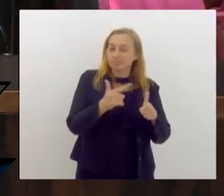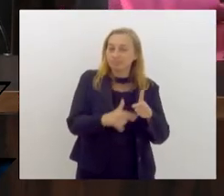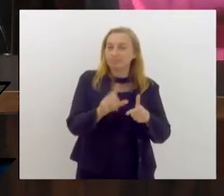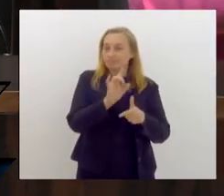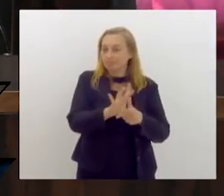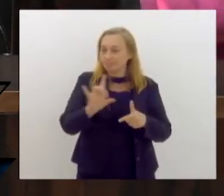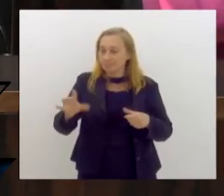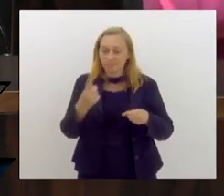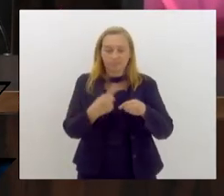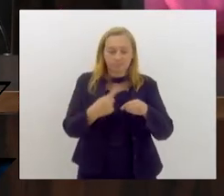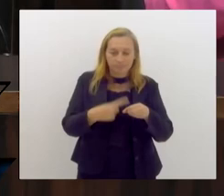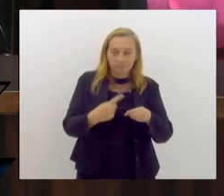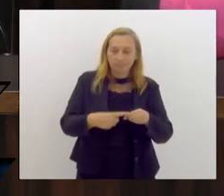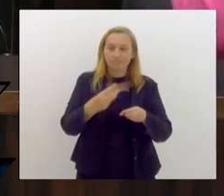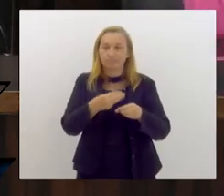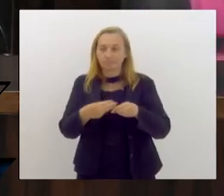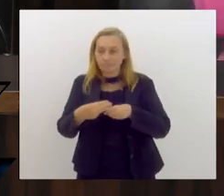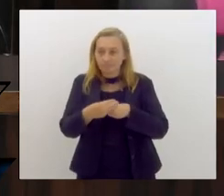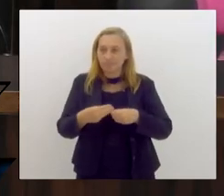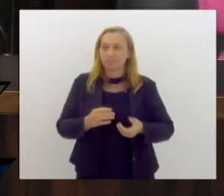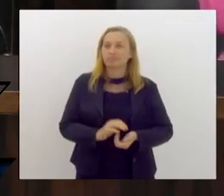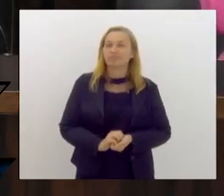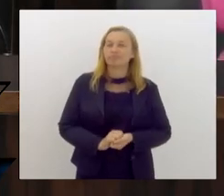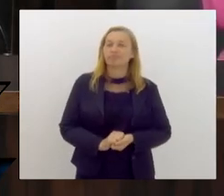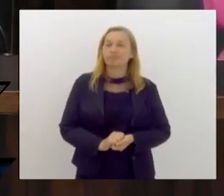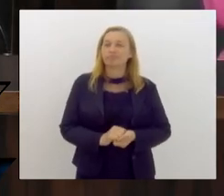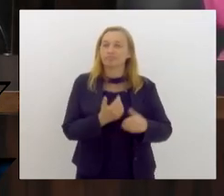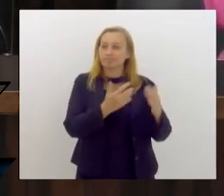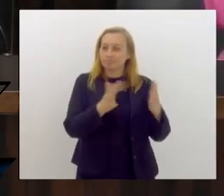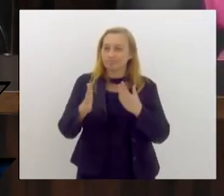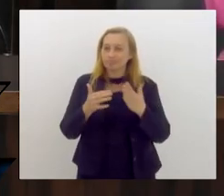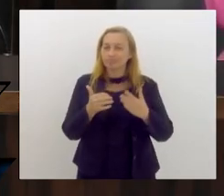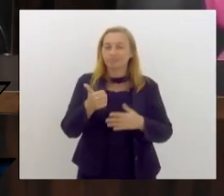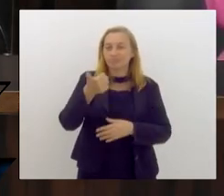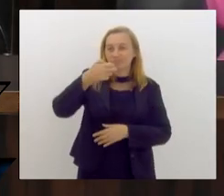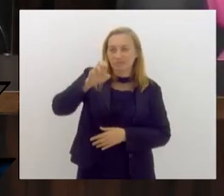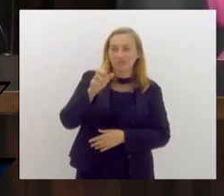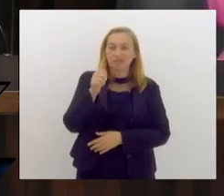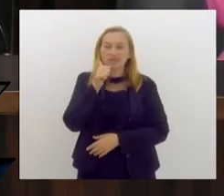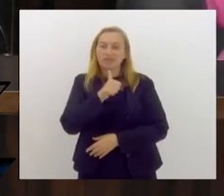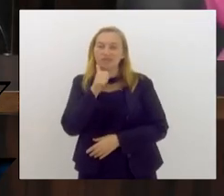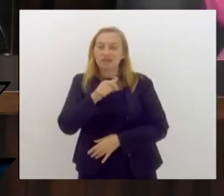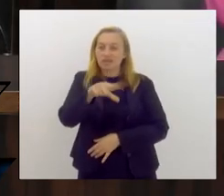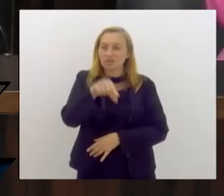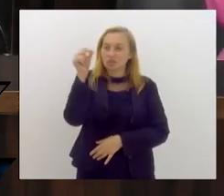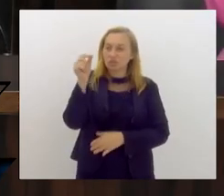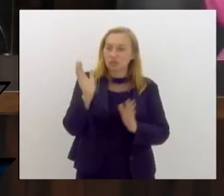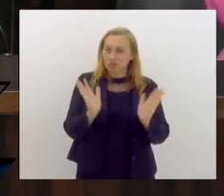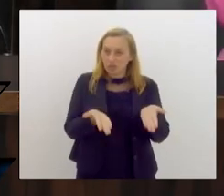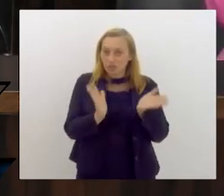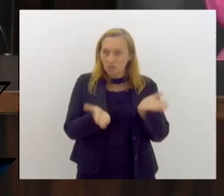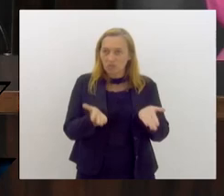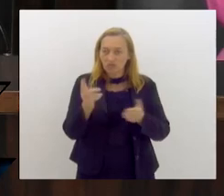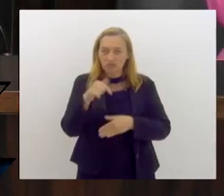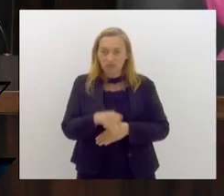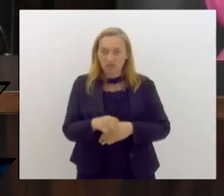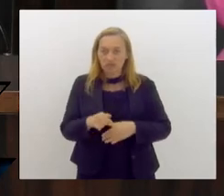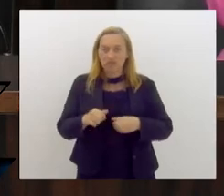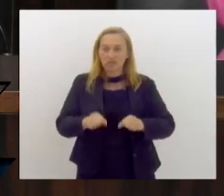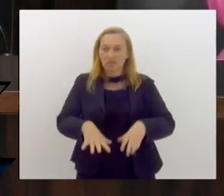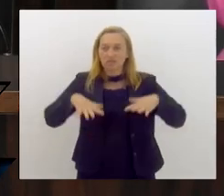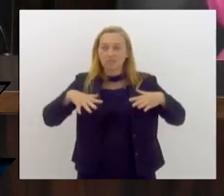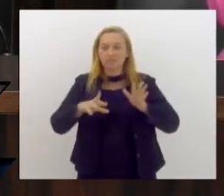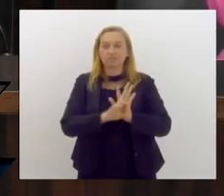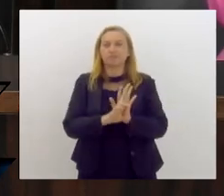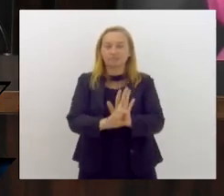bairro, em cada município de cada um, tá? Prestigiar essas 15 mulheres eleitas aqui hoje, né, no plenário, representando